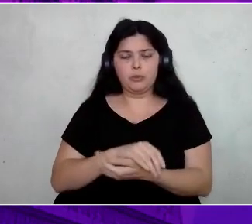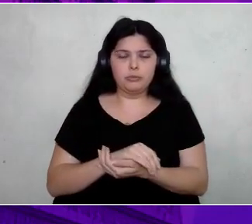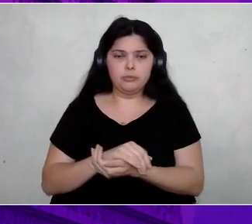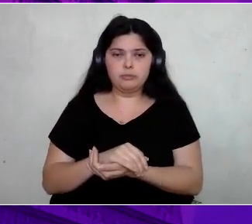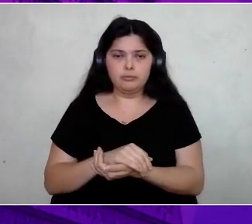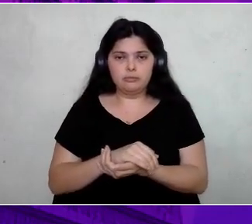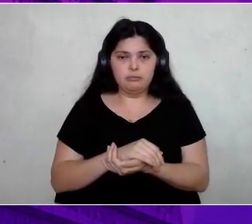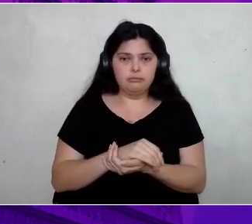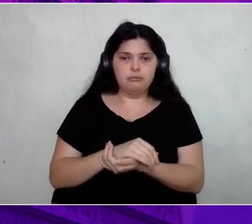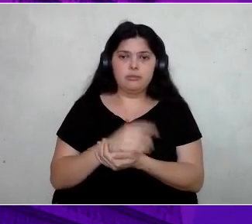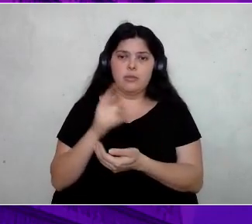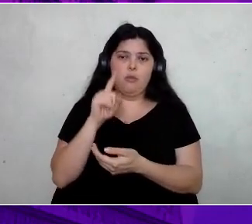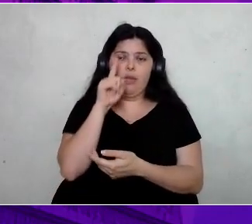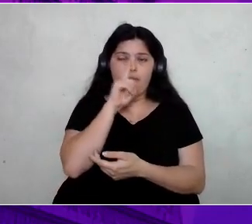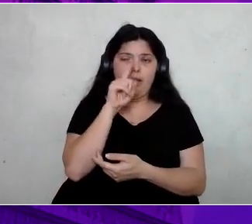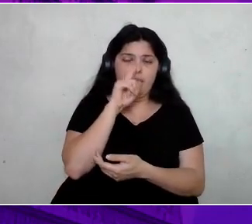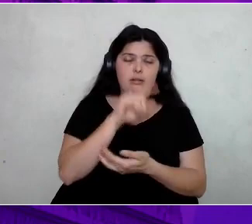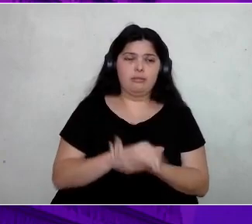falhou.